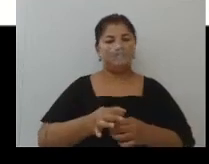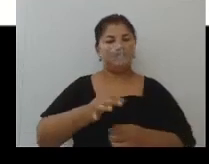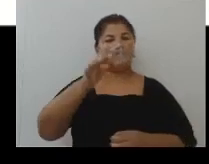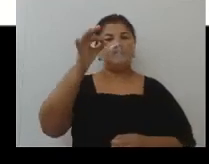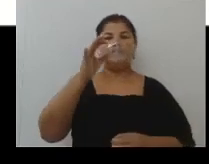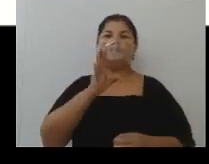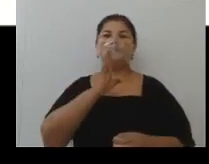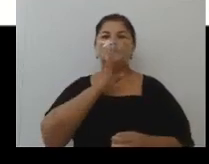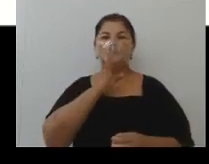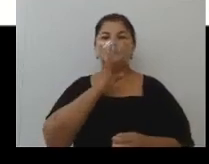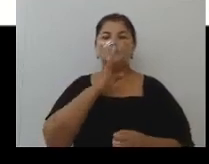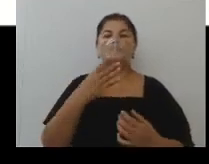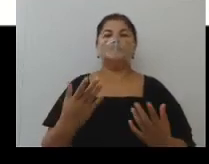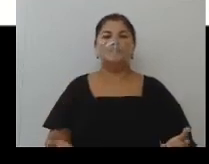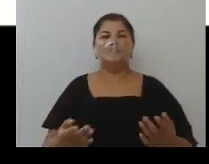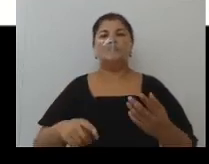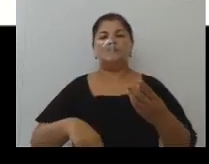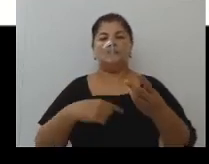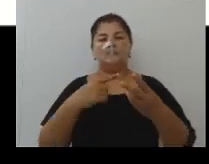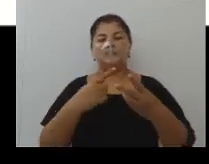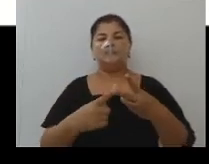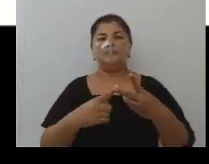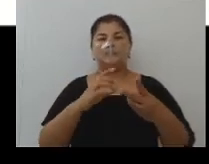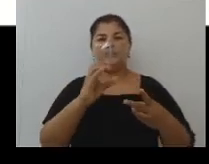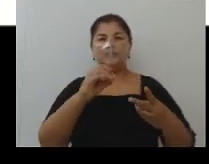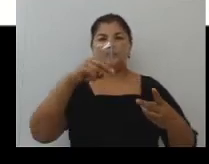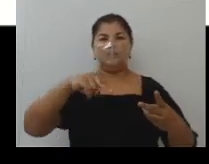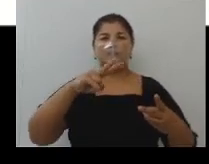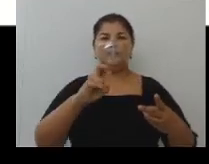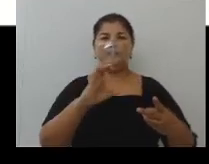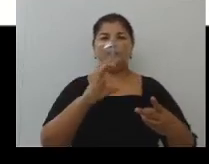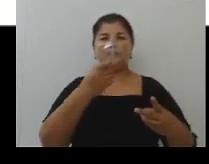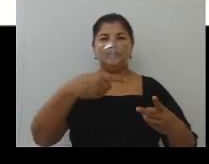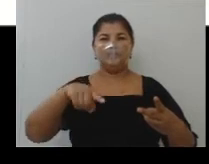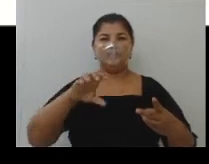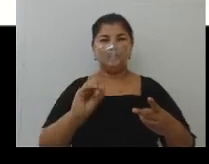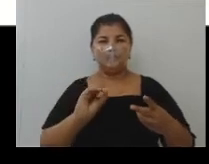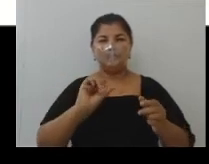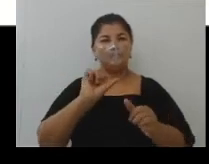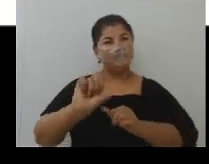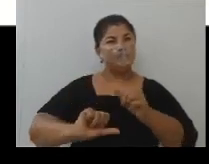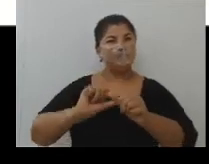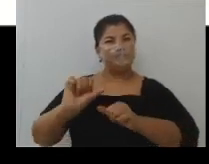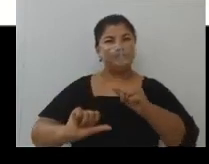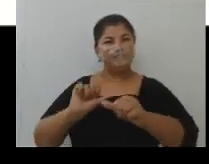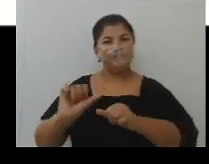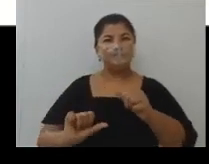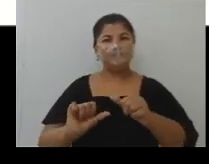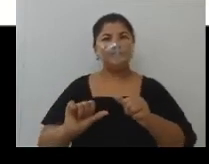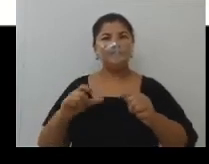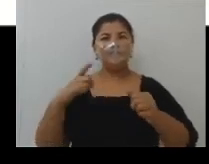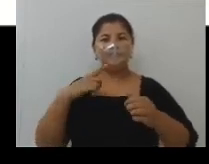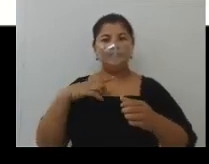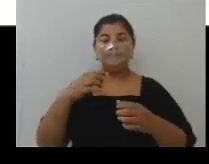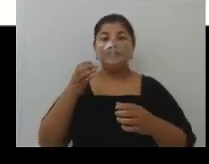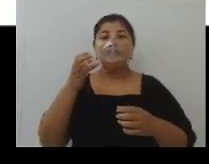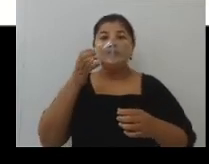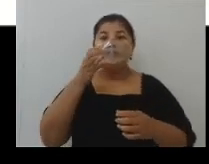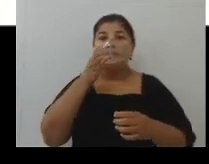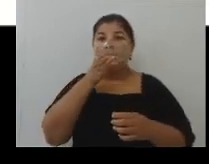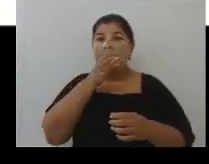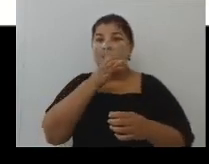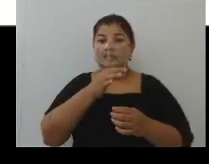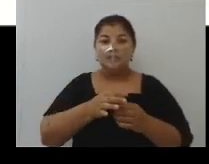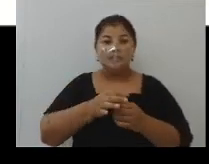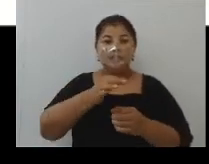propaga. Segundo, convecção. Na convecção, você teria que o material quente é que faz